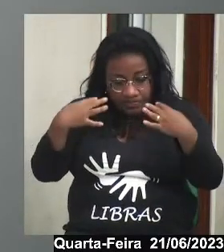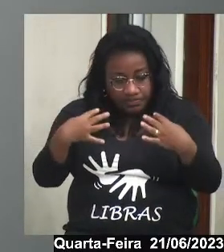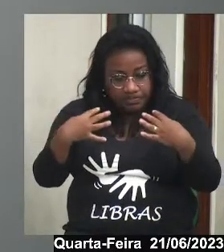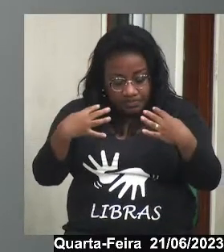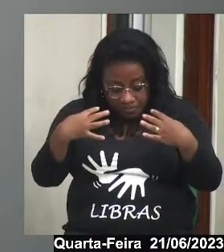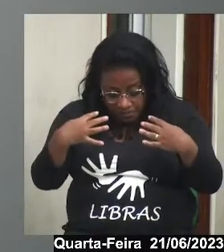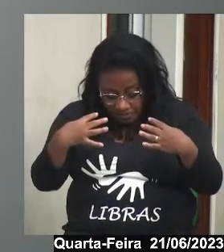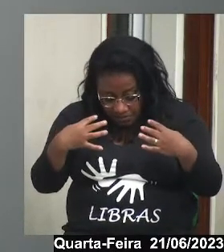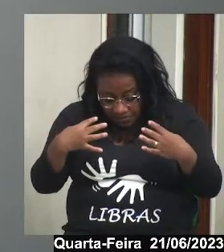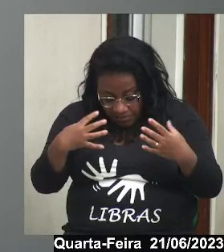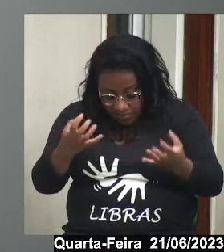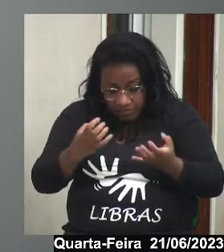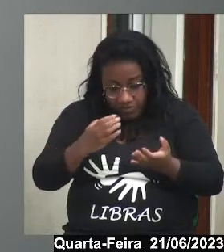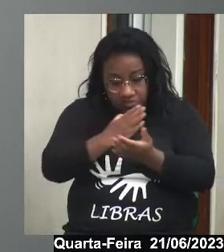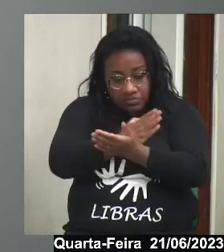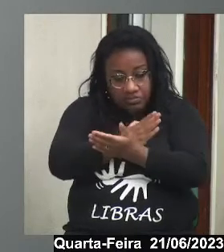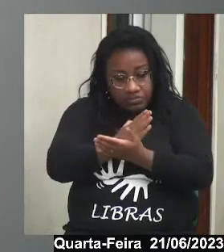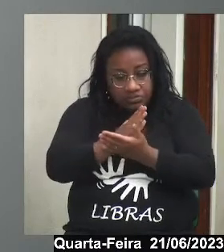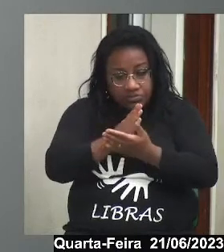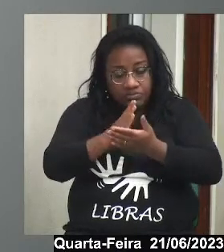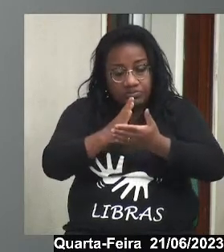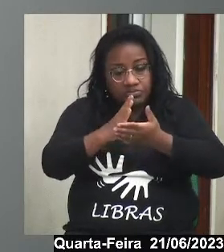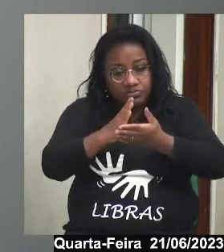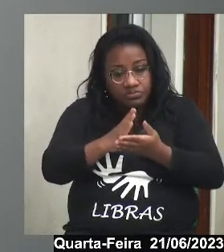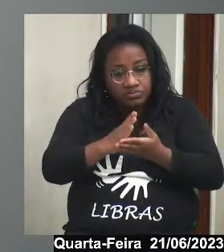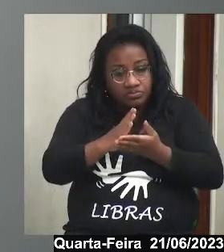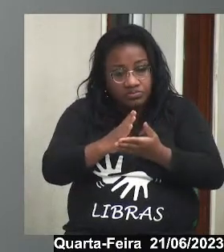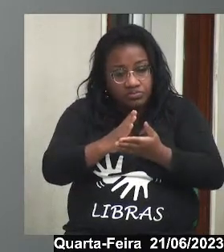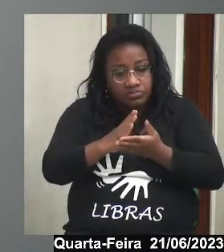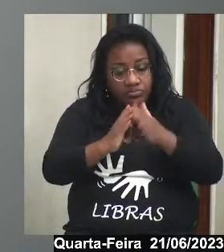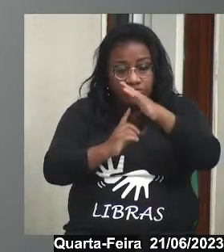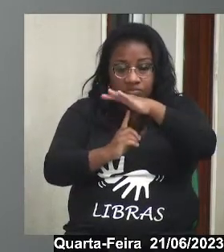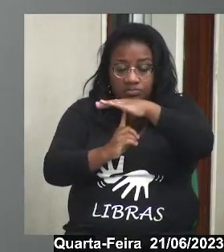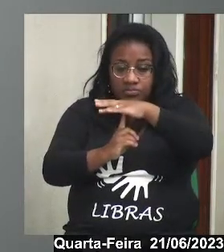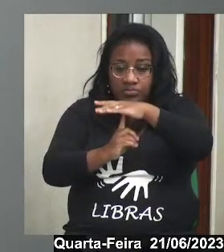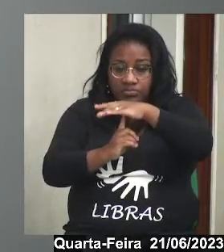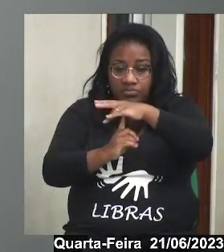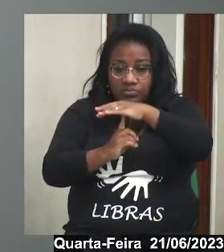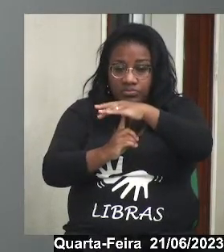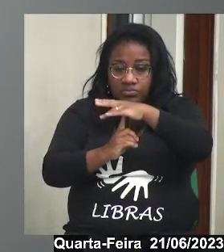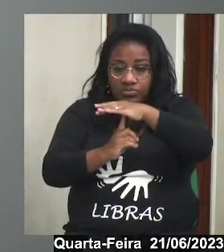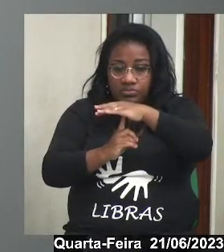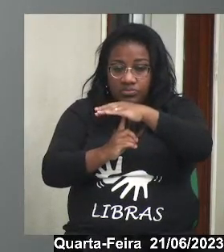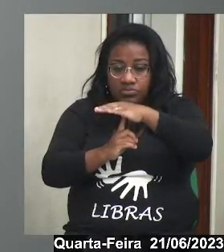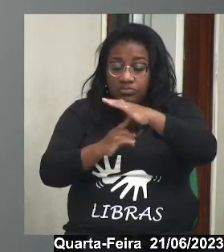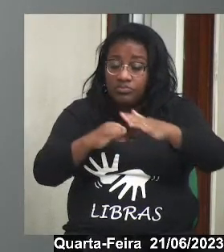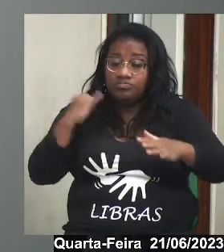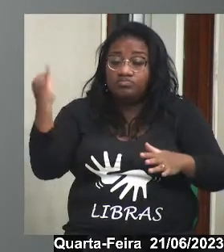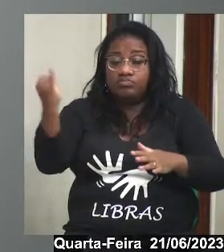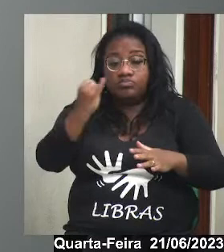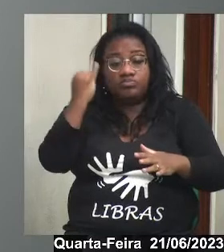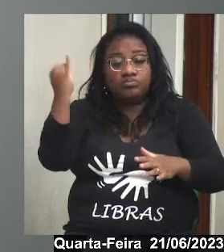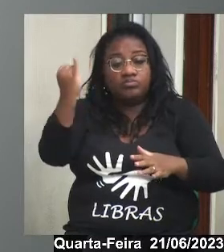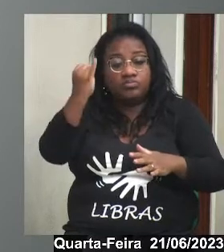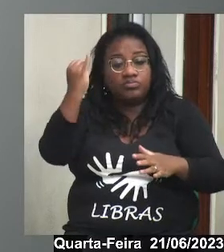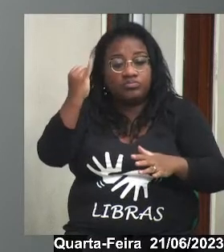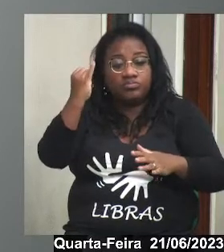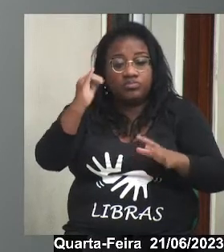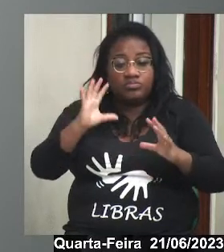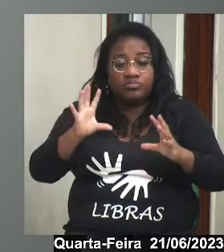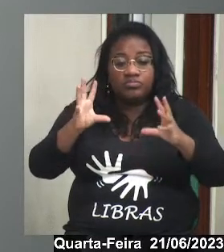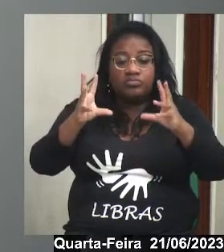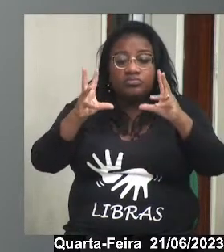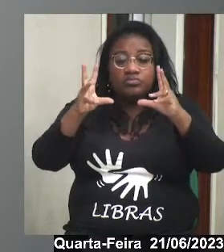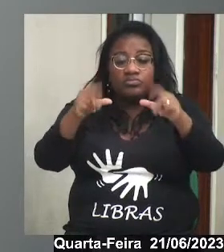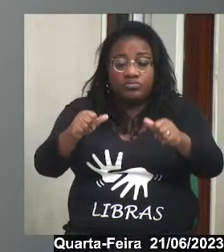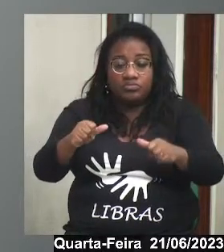preciso começar a minha fala falando justamente da Feira de Embu das Artes. É muito importante dizer que